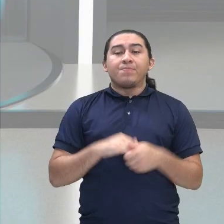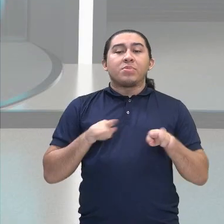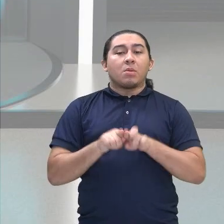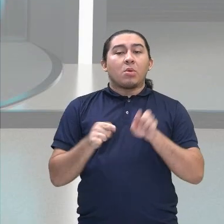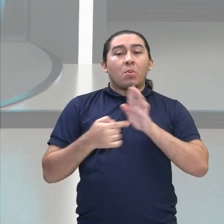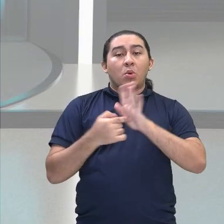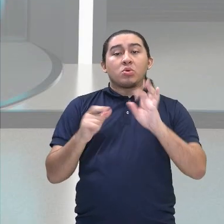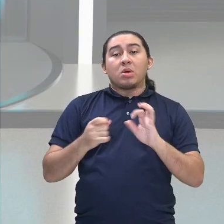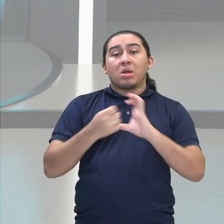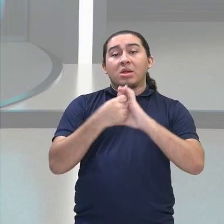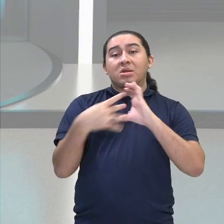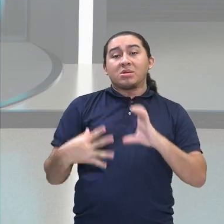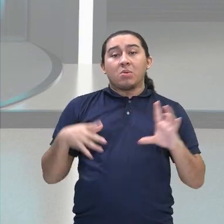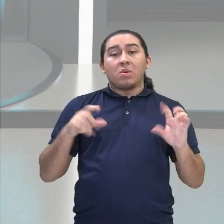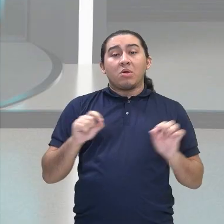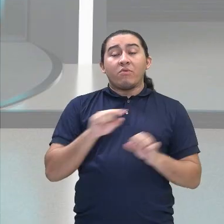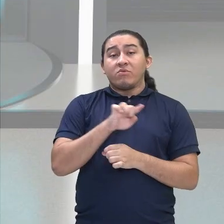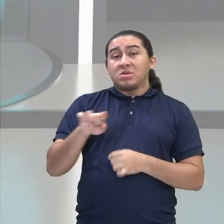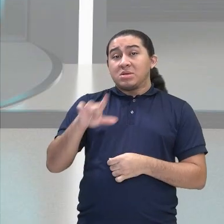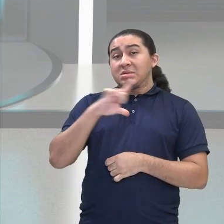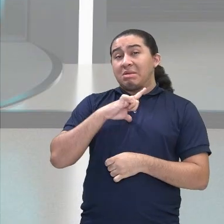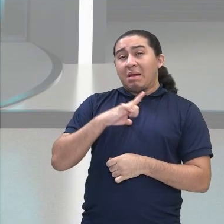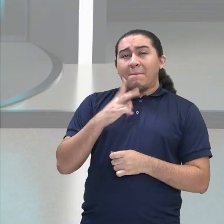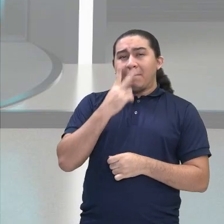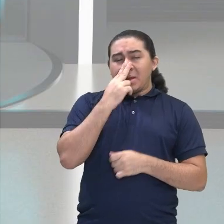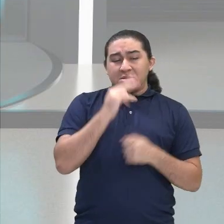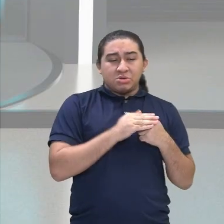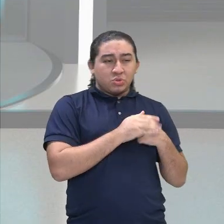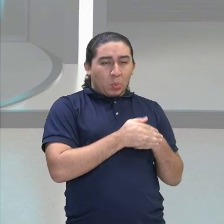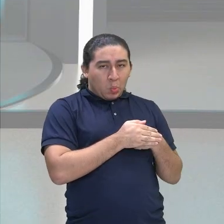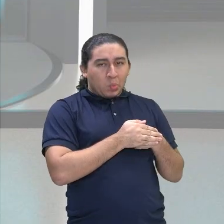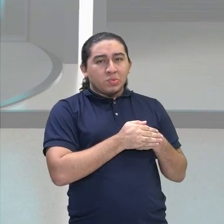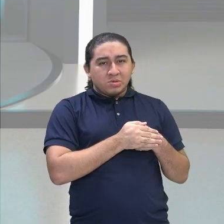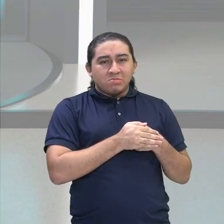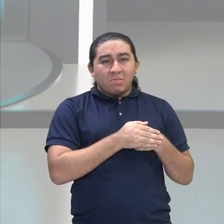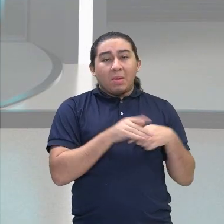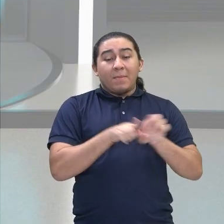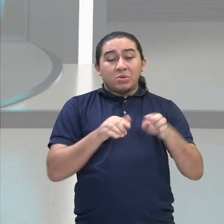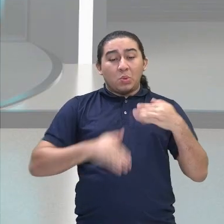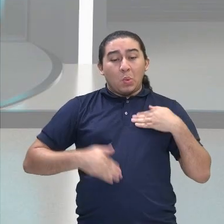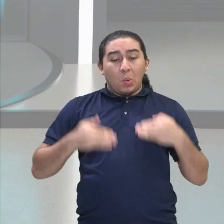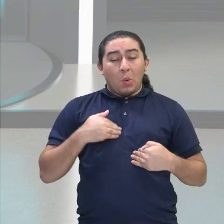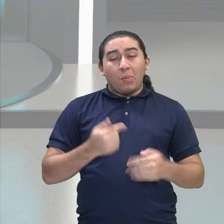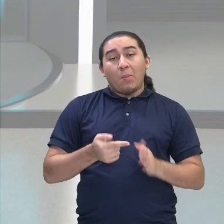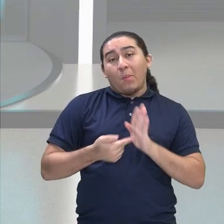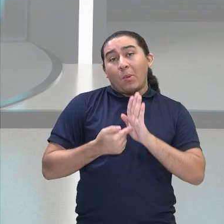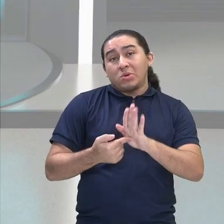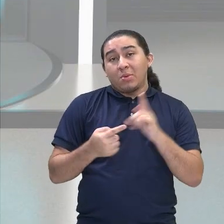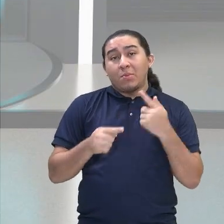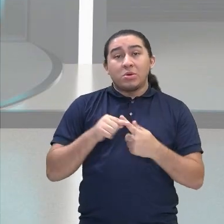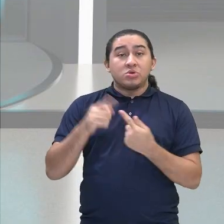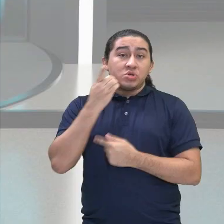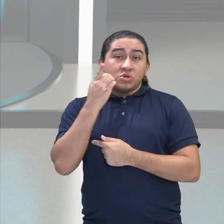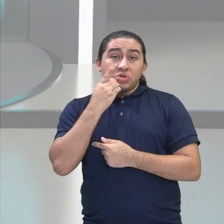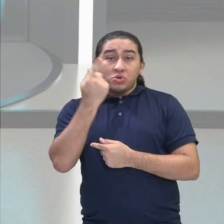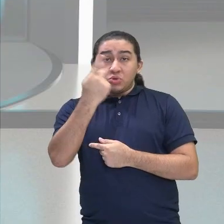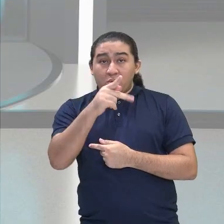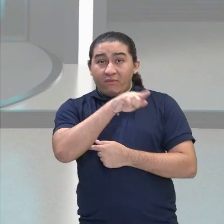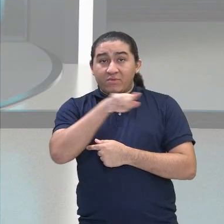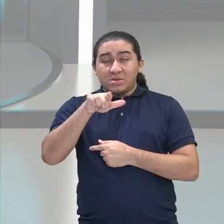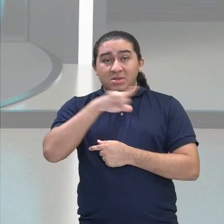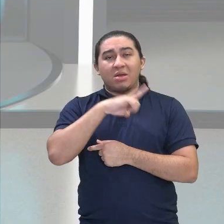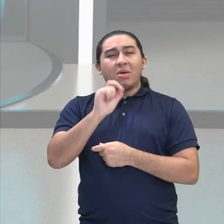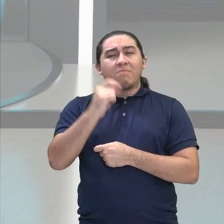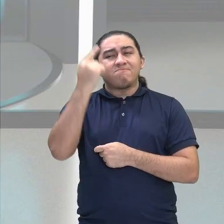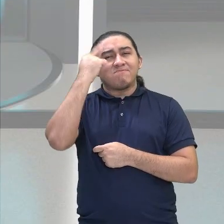revelação daquilo que você tenta esconder. E a cada movimento do seu cotidiano, você está escrevendo um pouco da